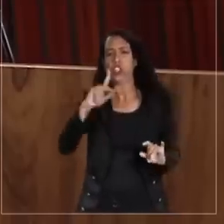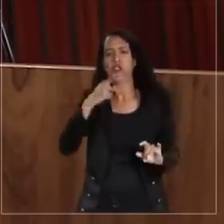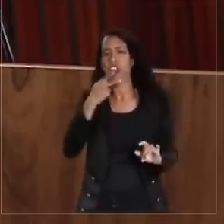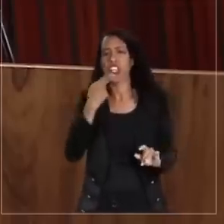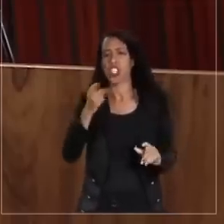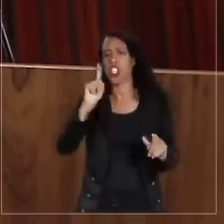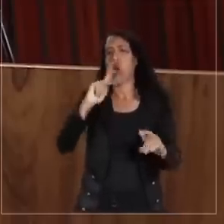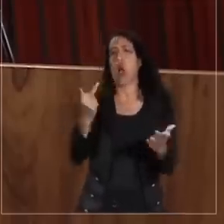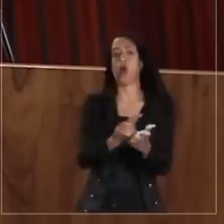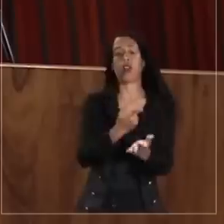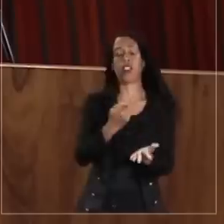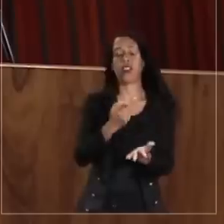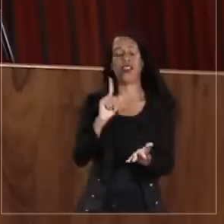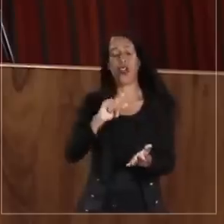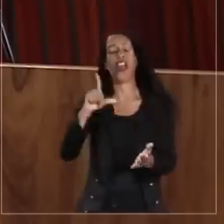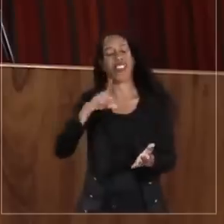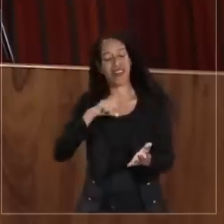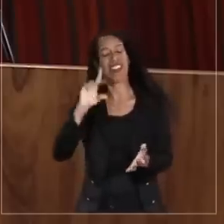acontecido. E